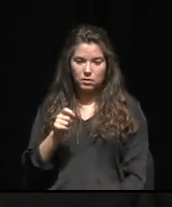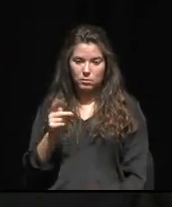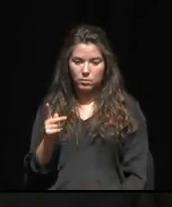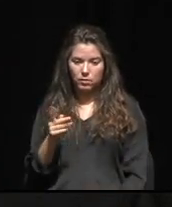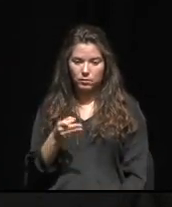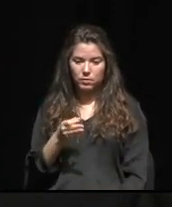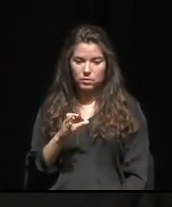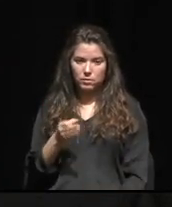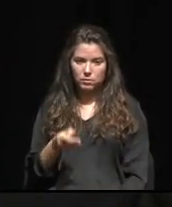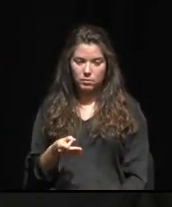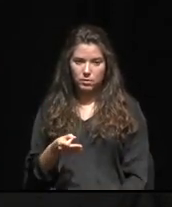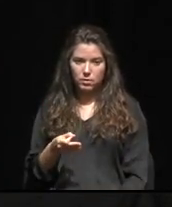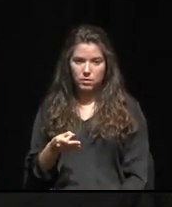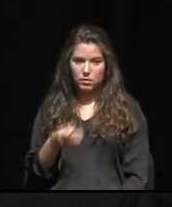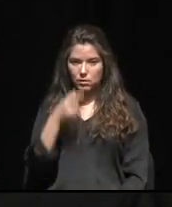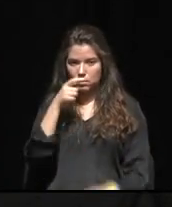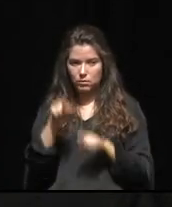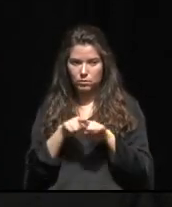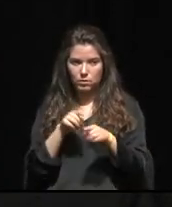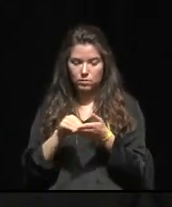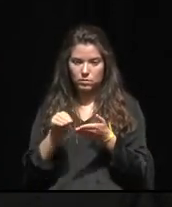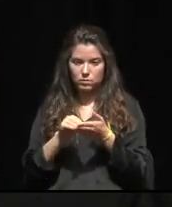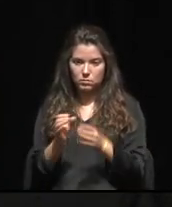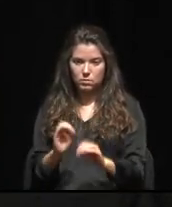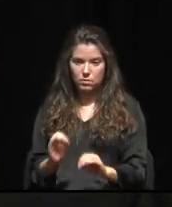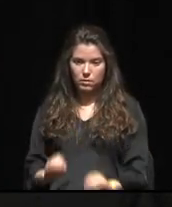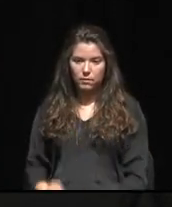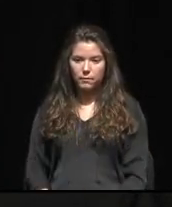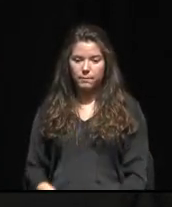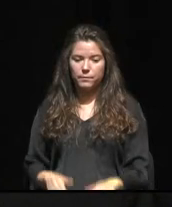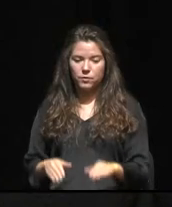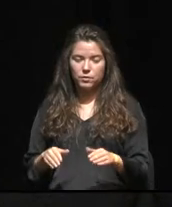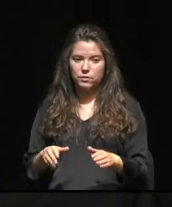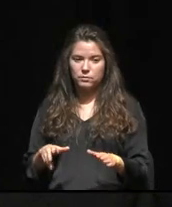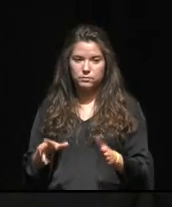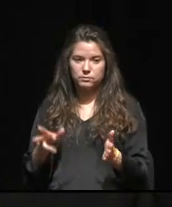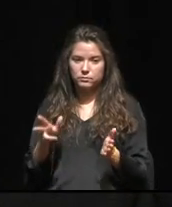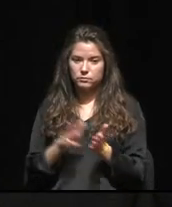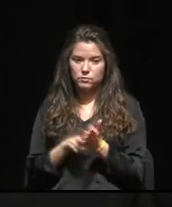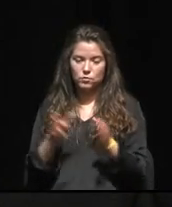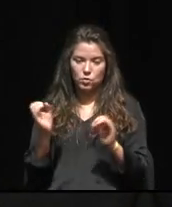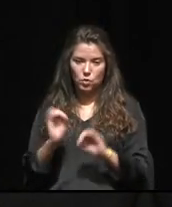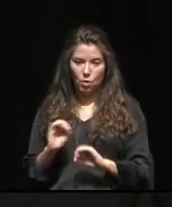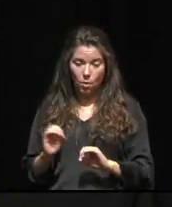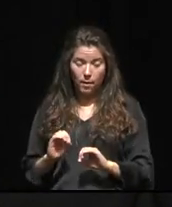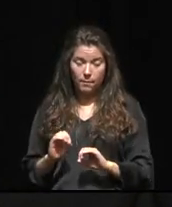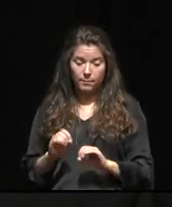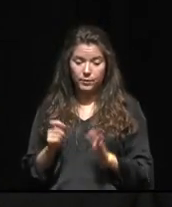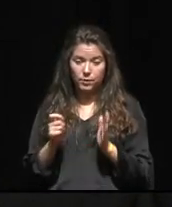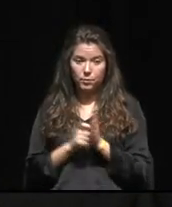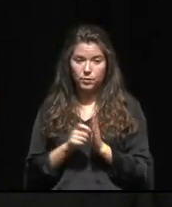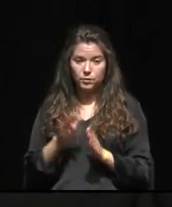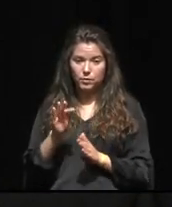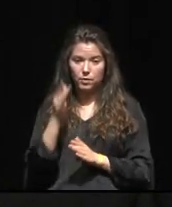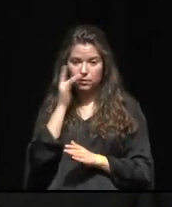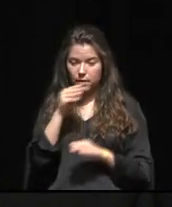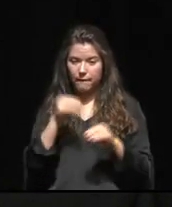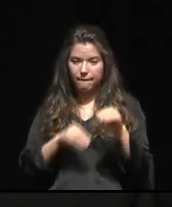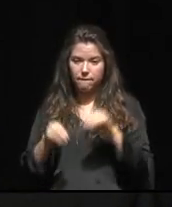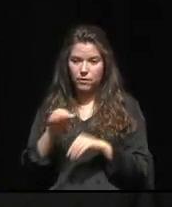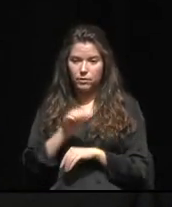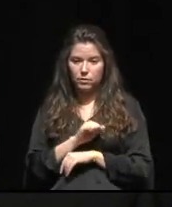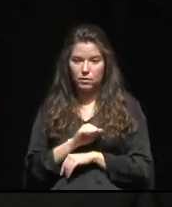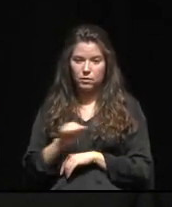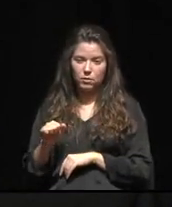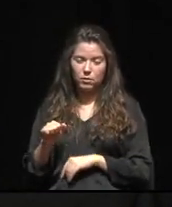PCP deputados não inscritos foi rejeitado ponto 4ro quem Vota